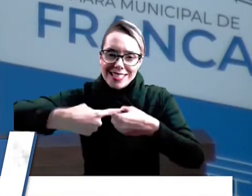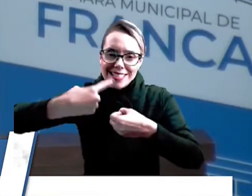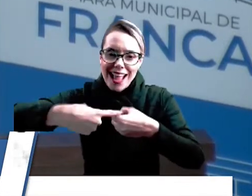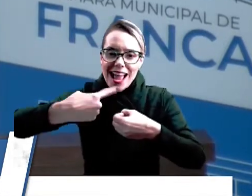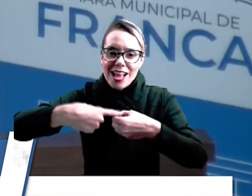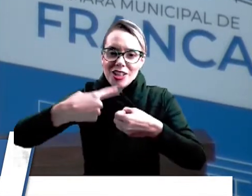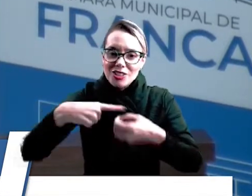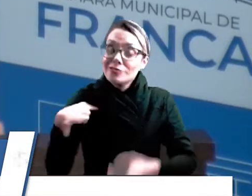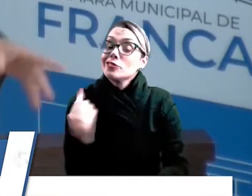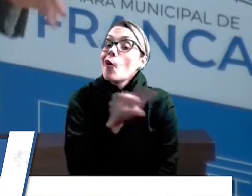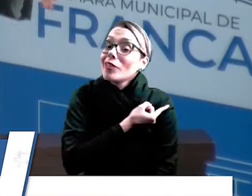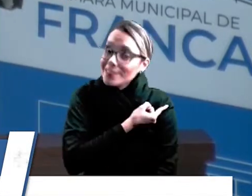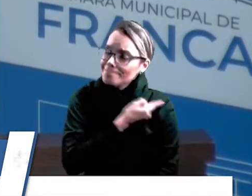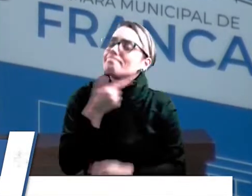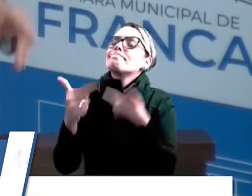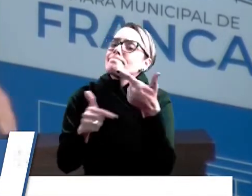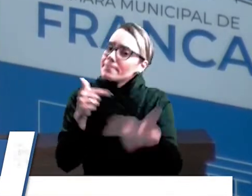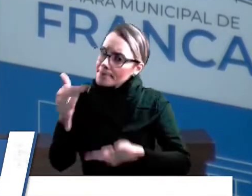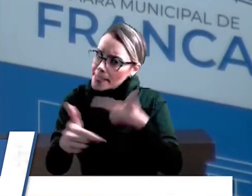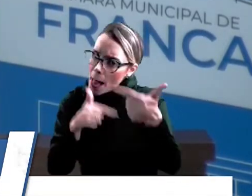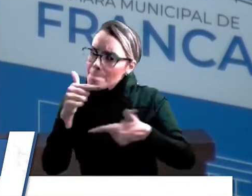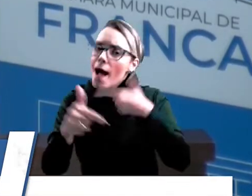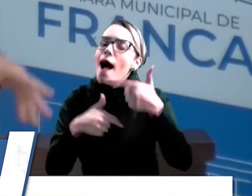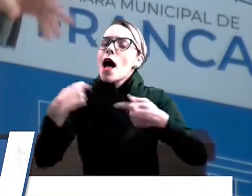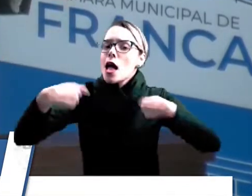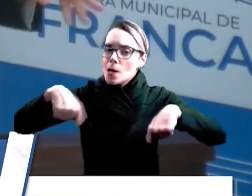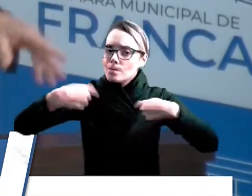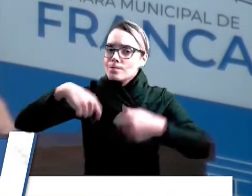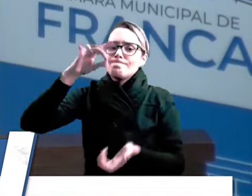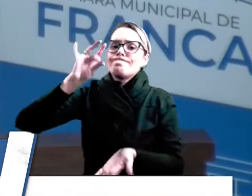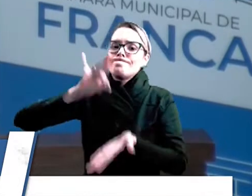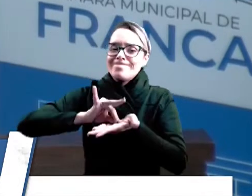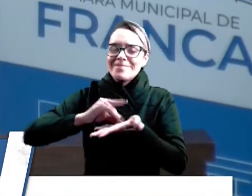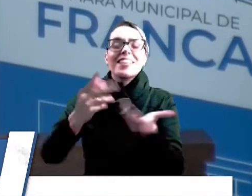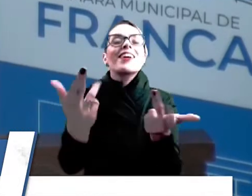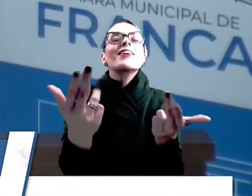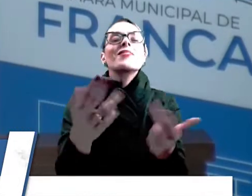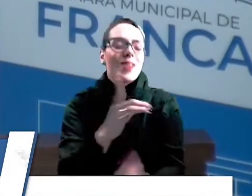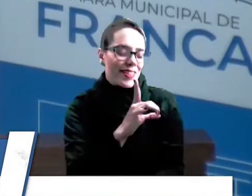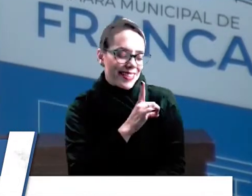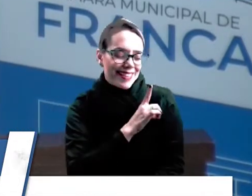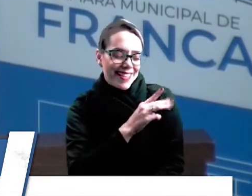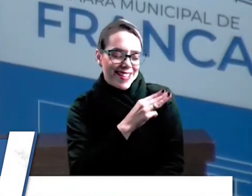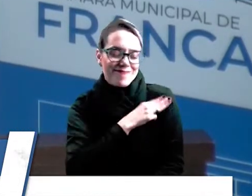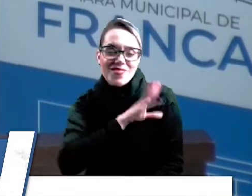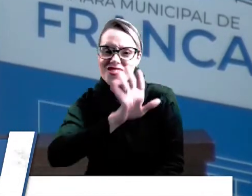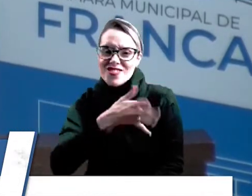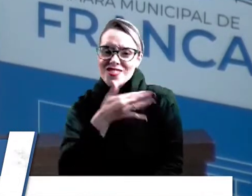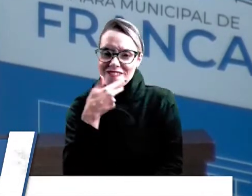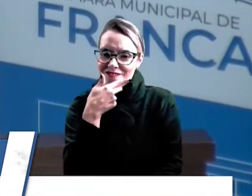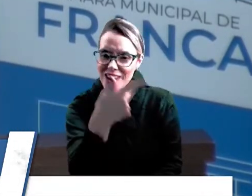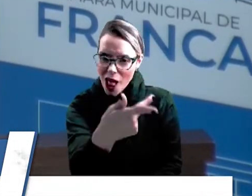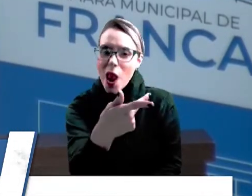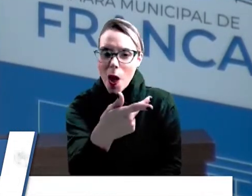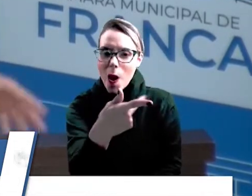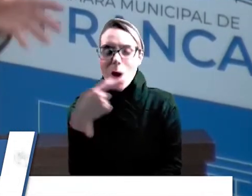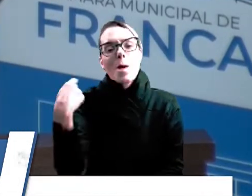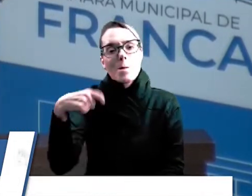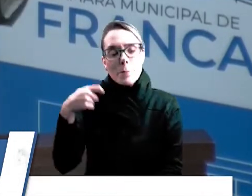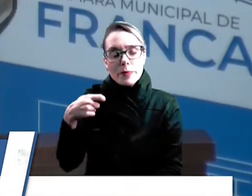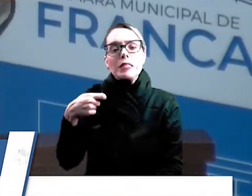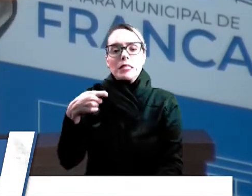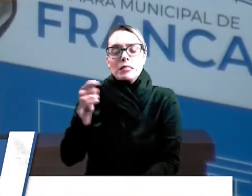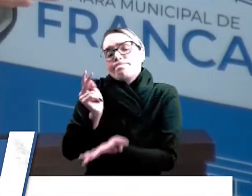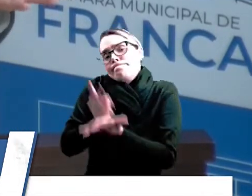temos que fazer. Isso tem que, como diz o Della Motta, isso tem que acontecer mais vezes, porque nós